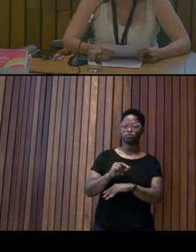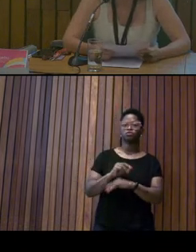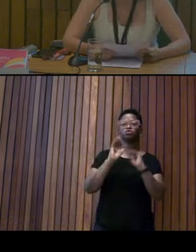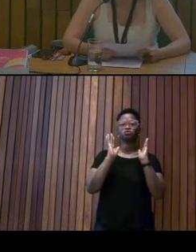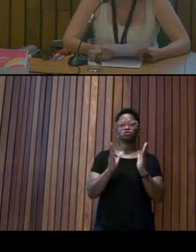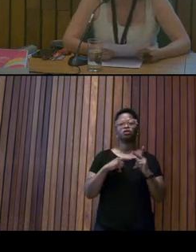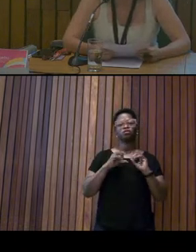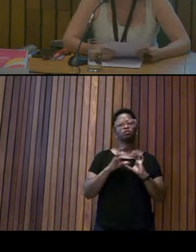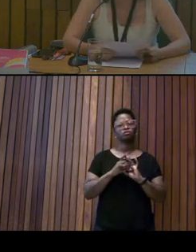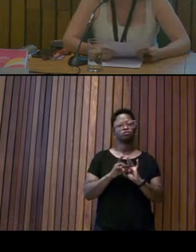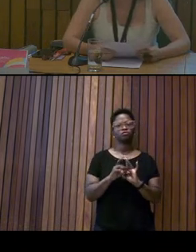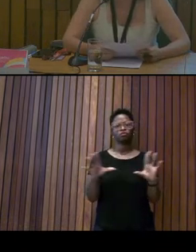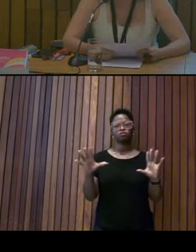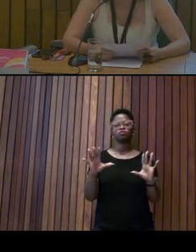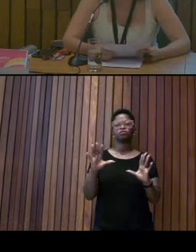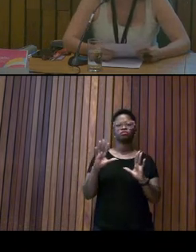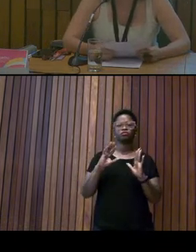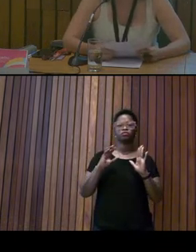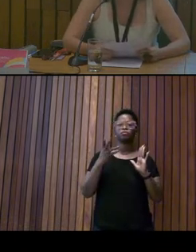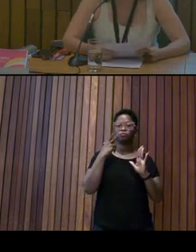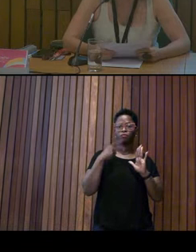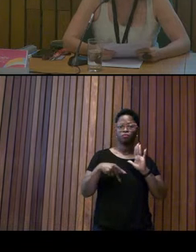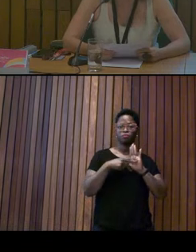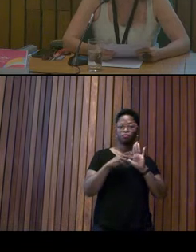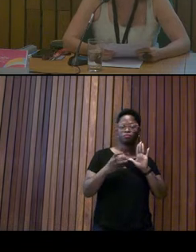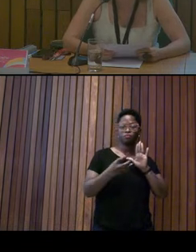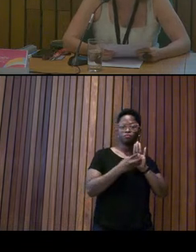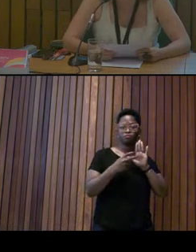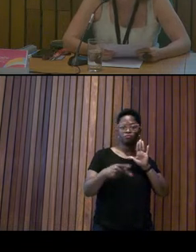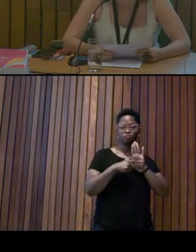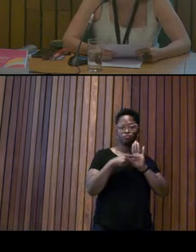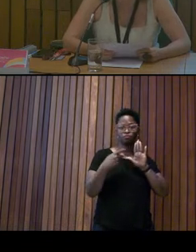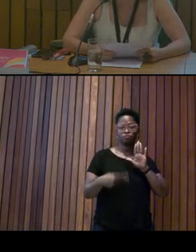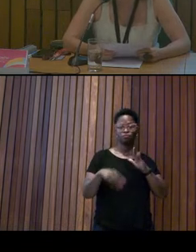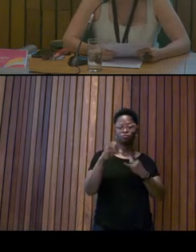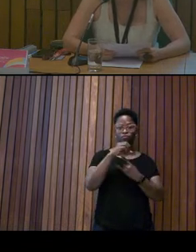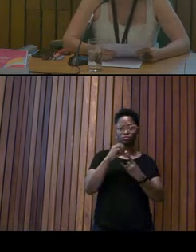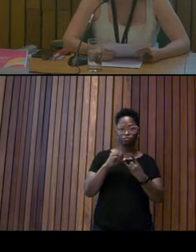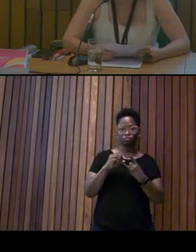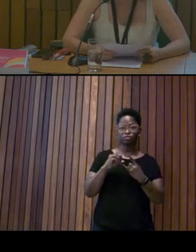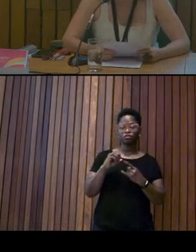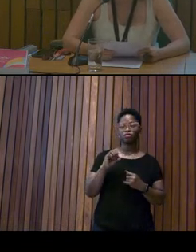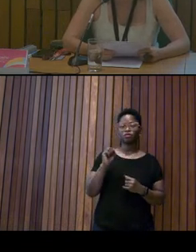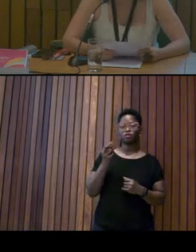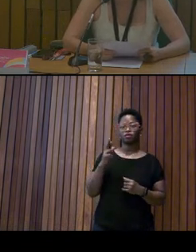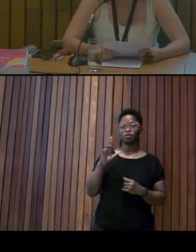já está disponível no repositório institucional da Fiocruz, ARCA,